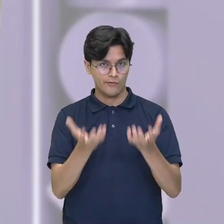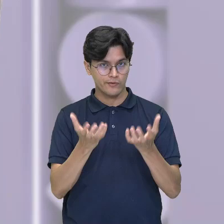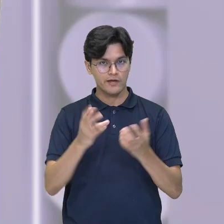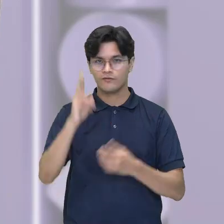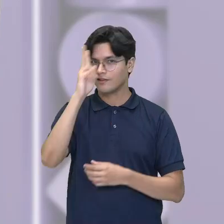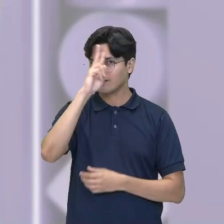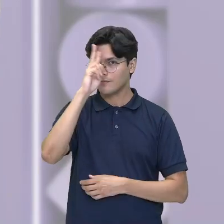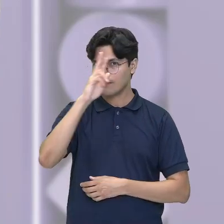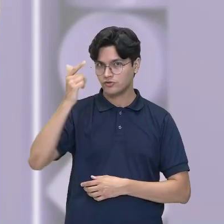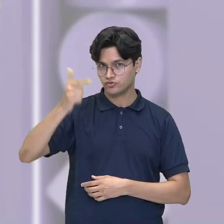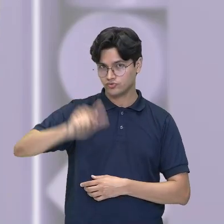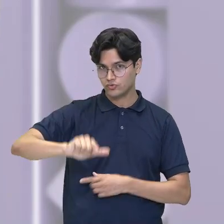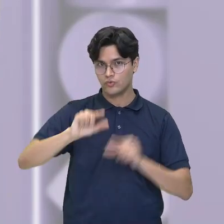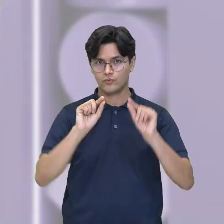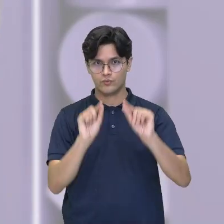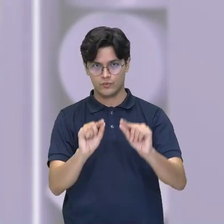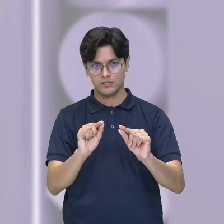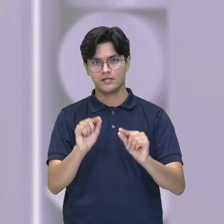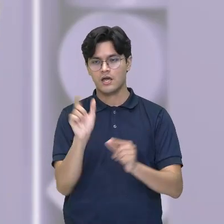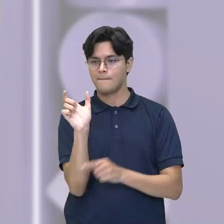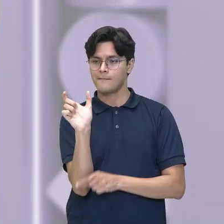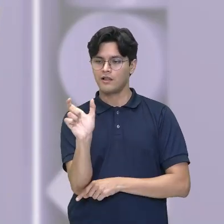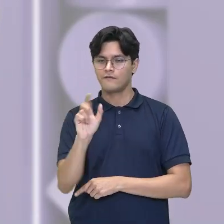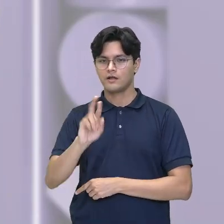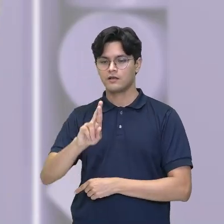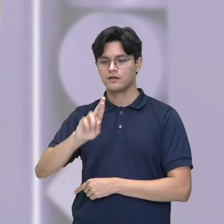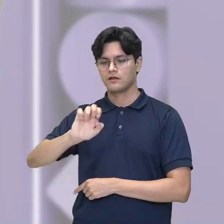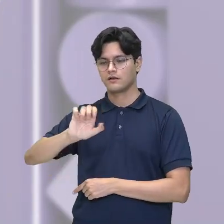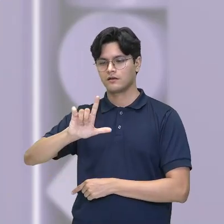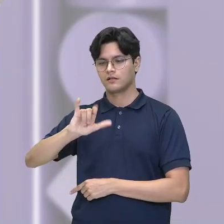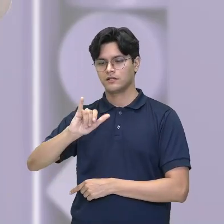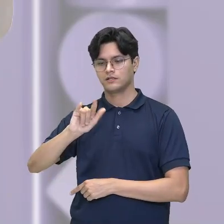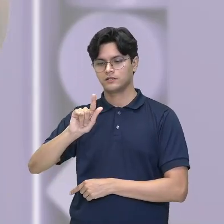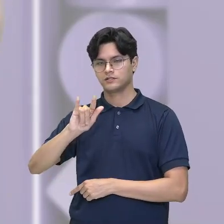relembrar o sentido da palavra religião, que vem de